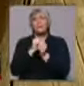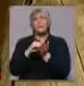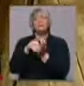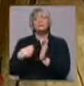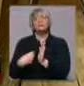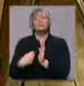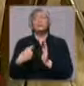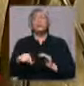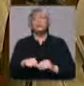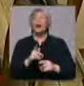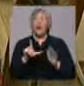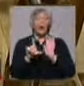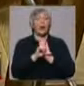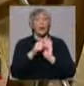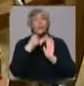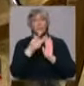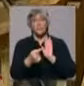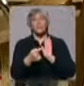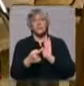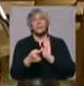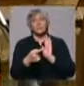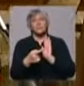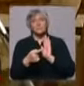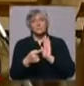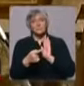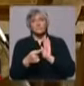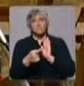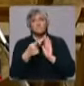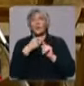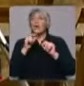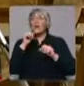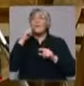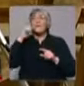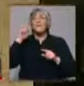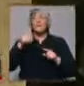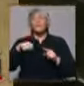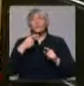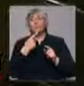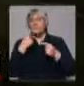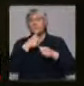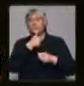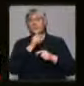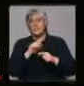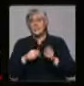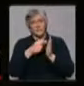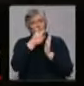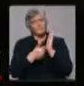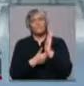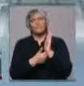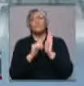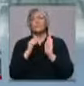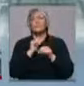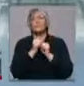Assim determina a lei. Para que o magistrado possa decidir de forma mais esclarecida, é também enviado um boletim de informação